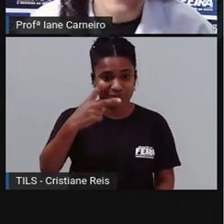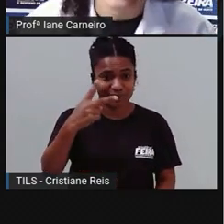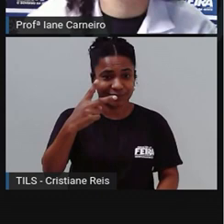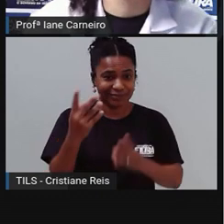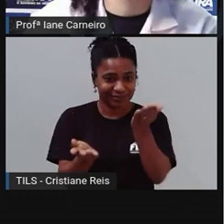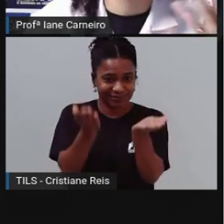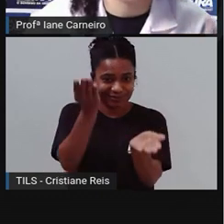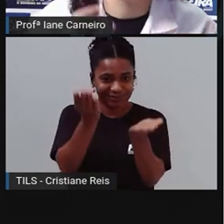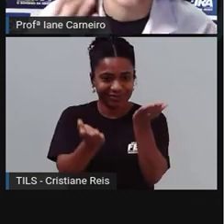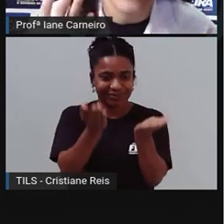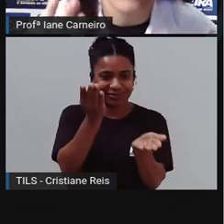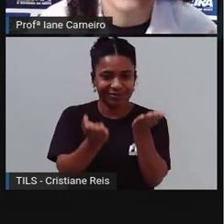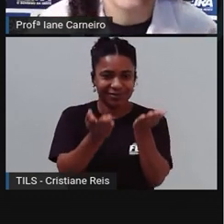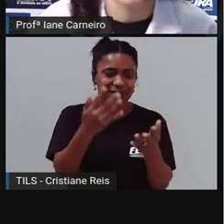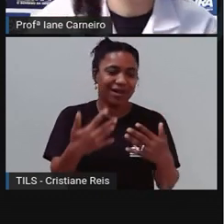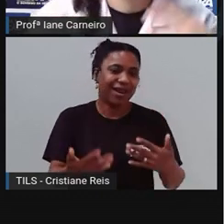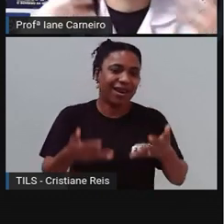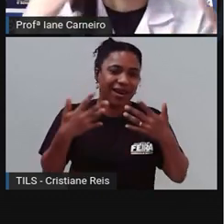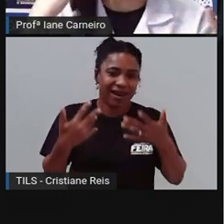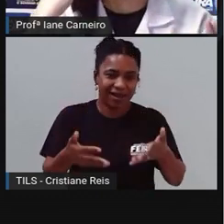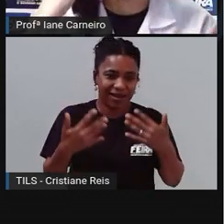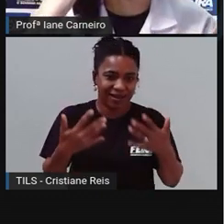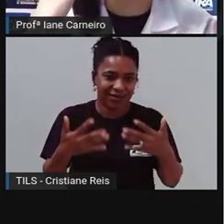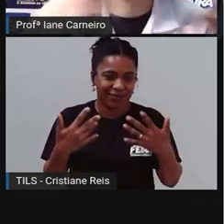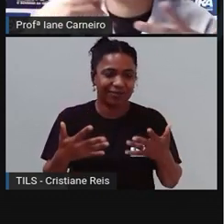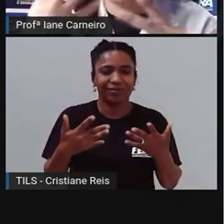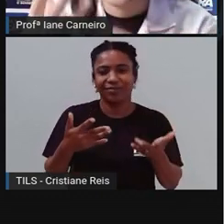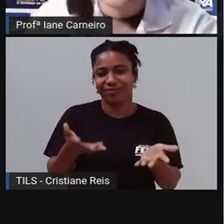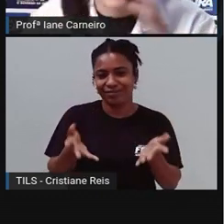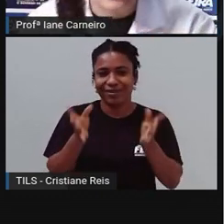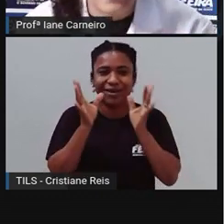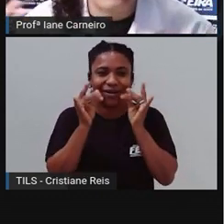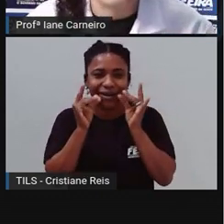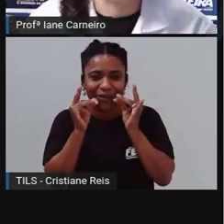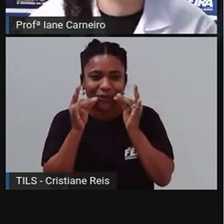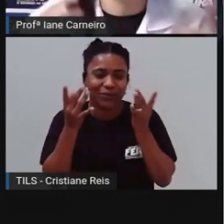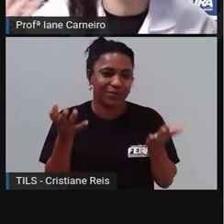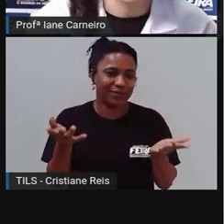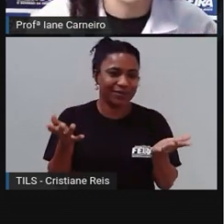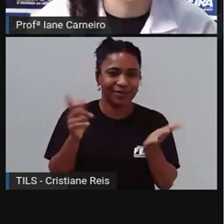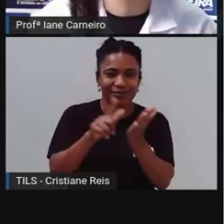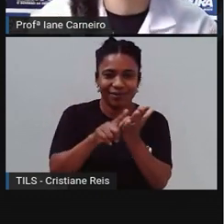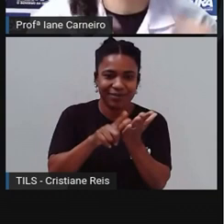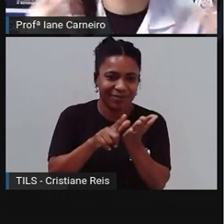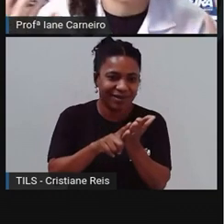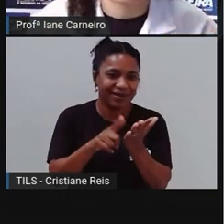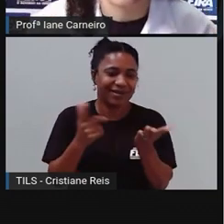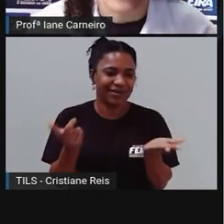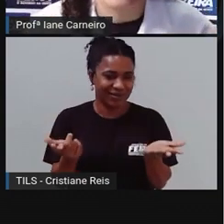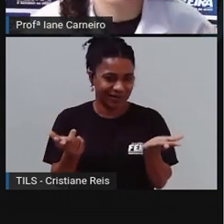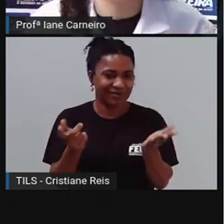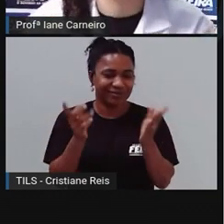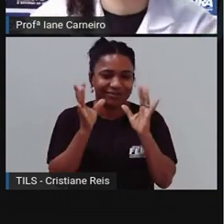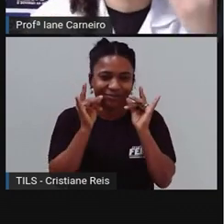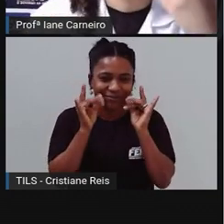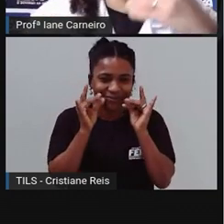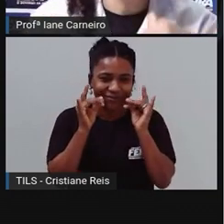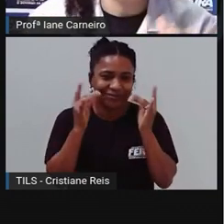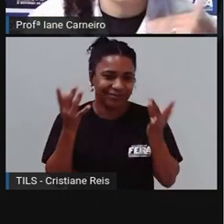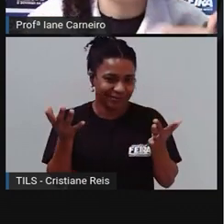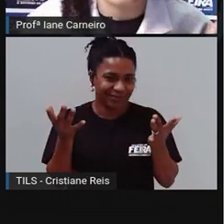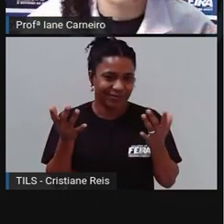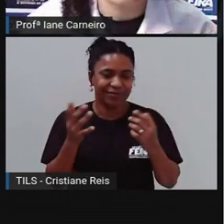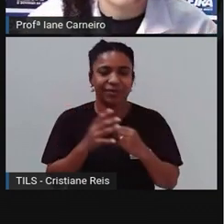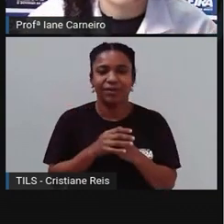recicláveis, né? Eram lixos mais leves, eram tipo embalagens de comida, né, sacos plásticos,